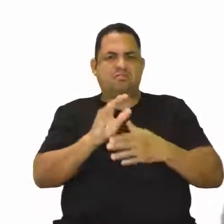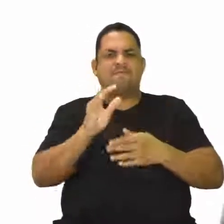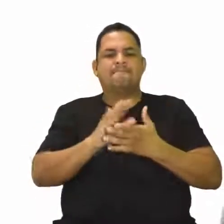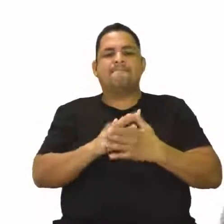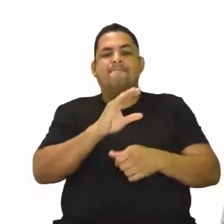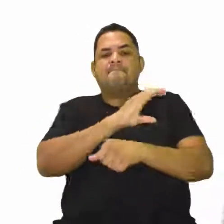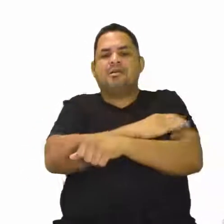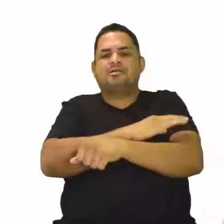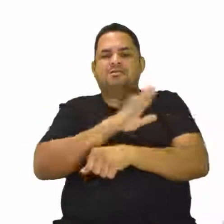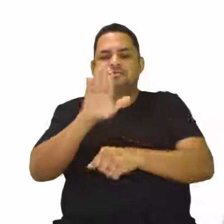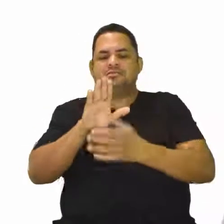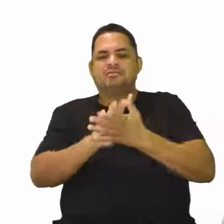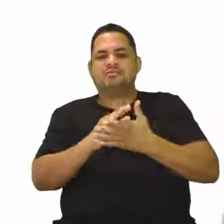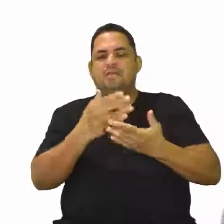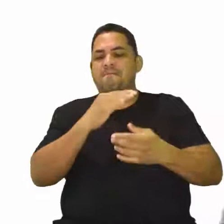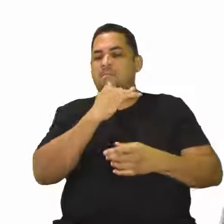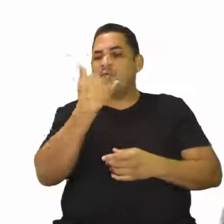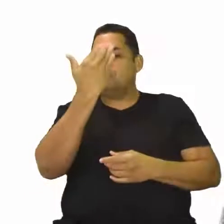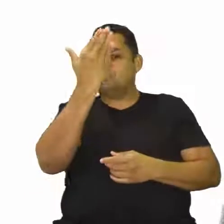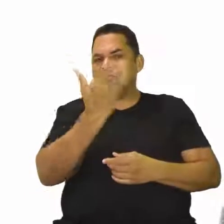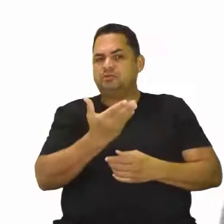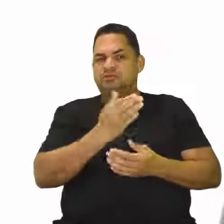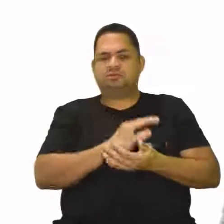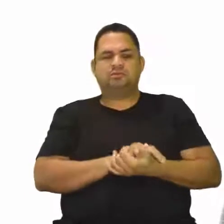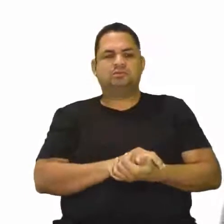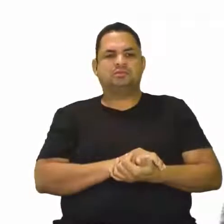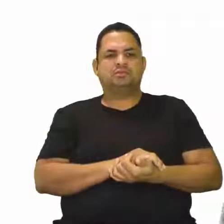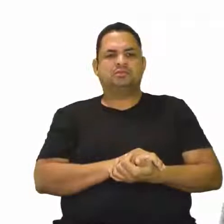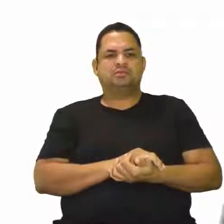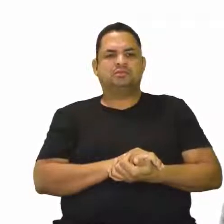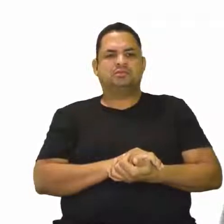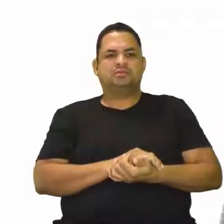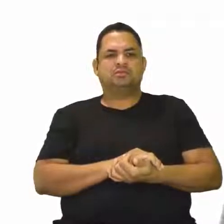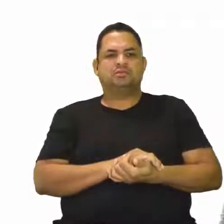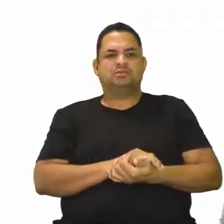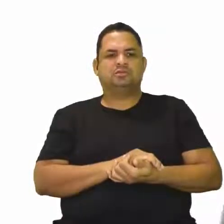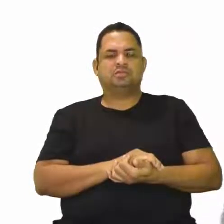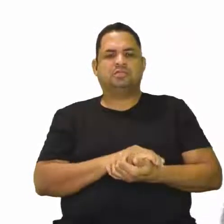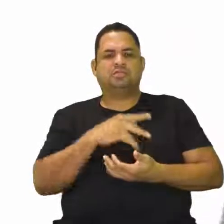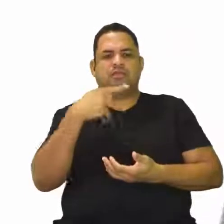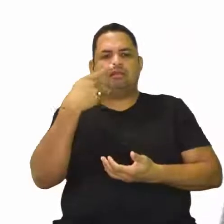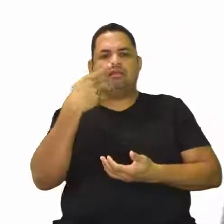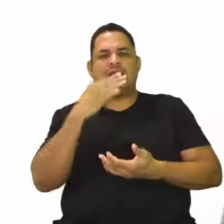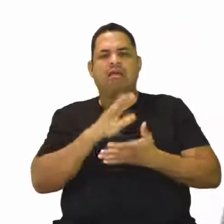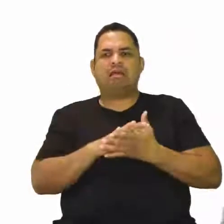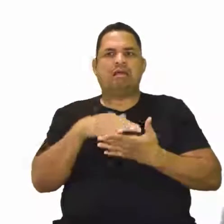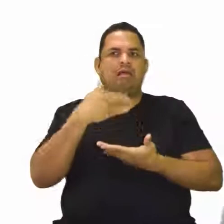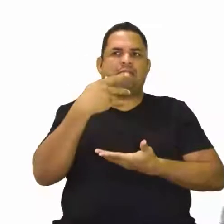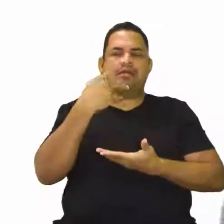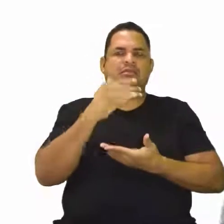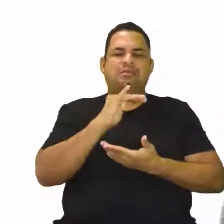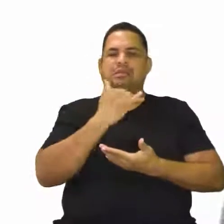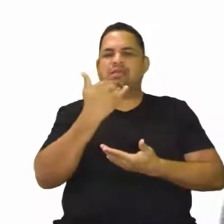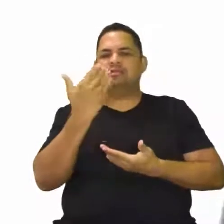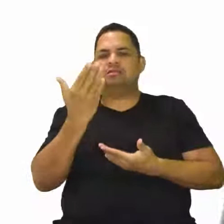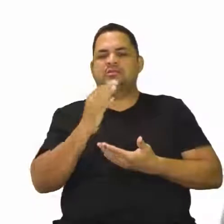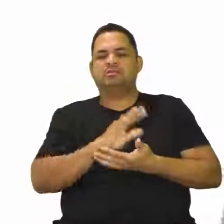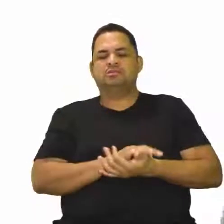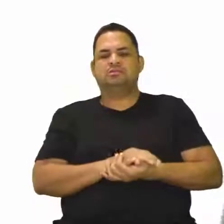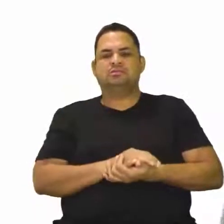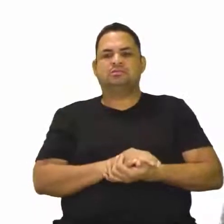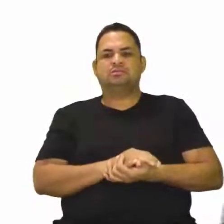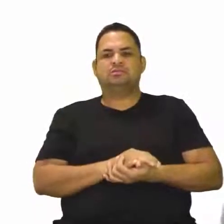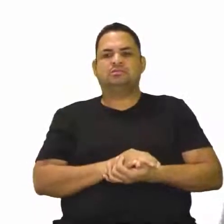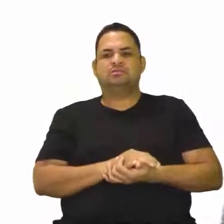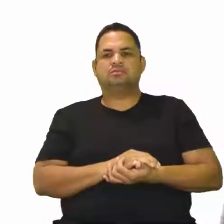aquilo tá morto beijão tá aqui tá aqui tá não vai dizer se ar mataram como até